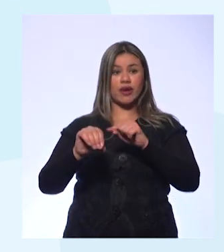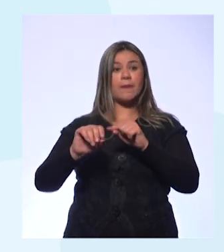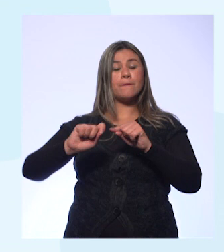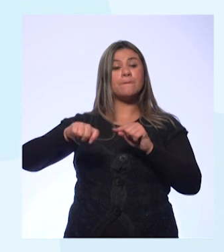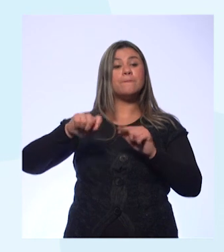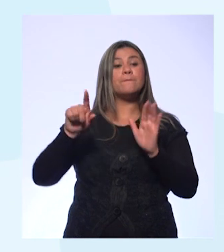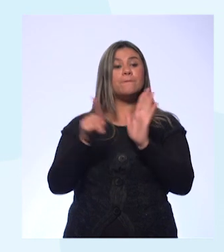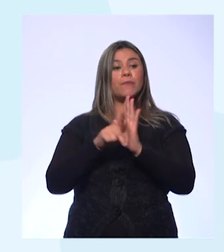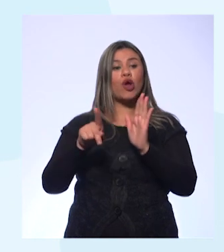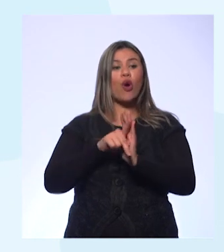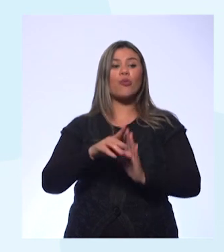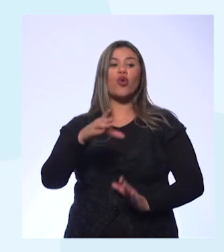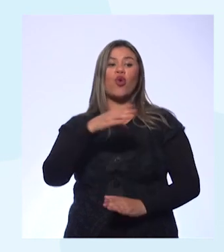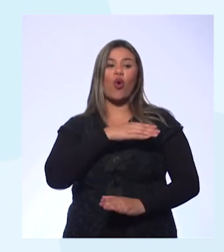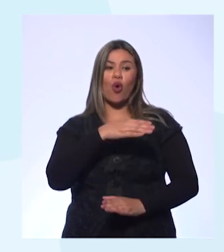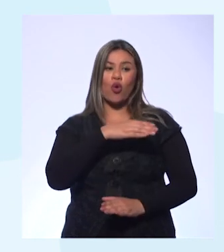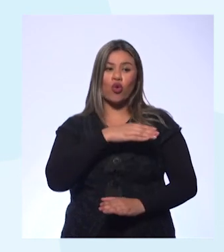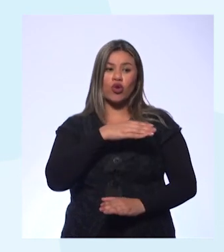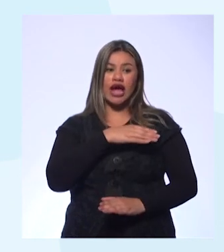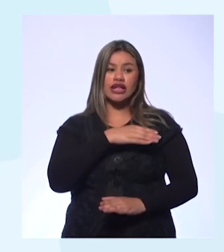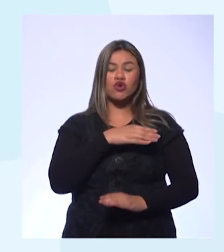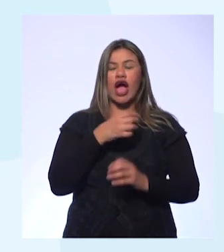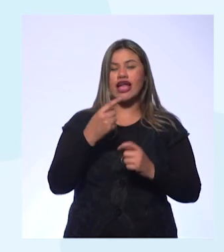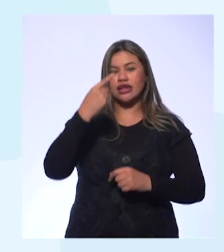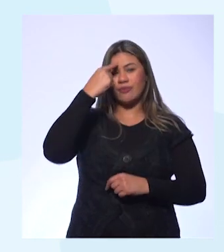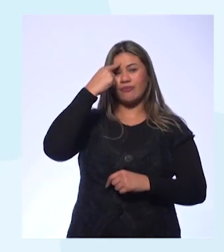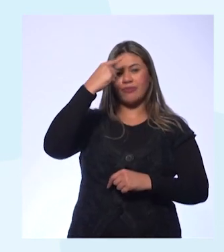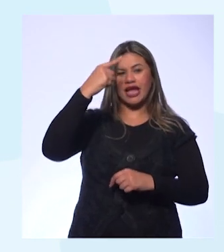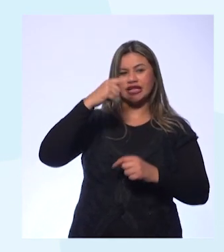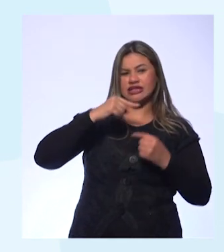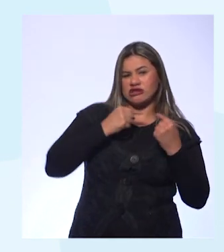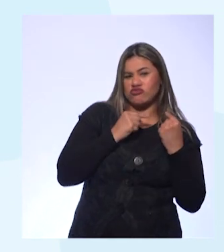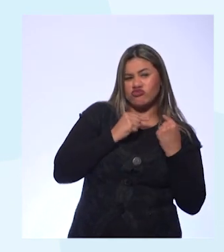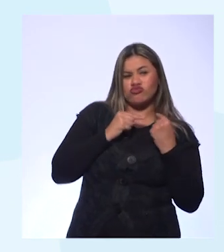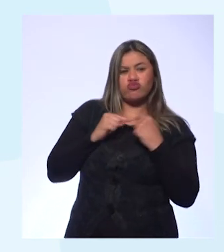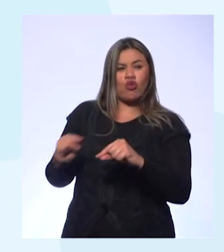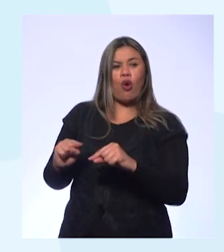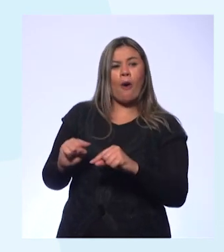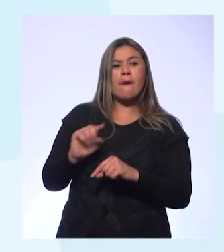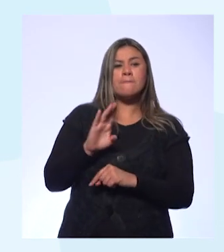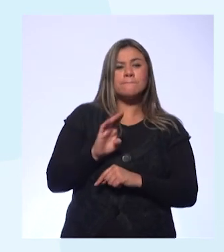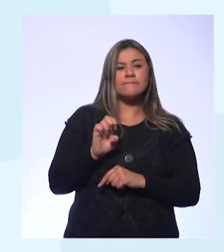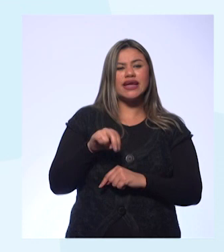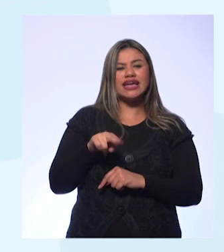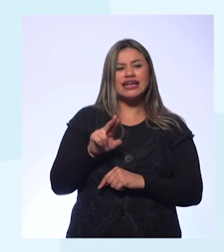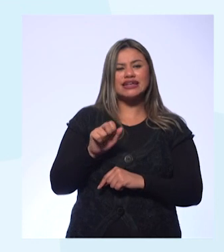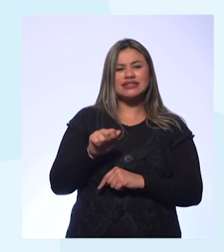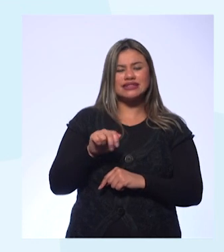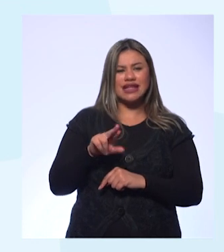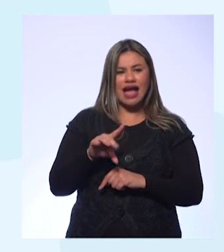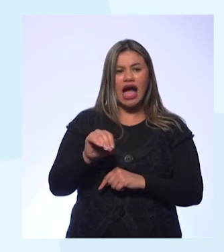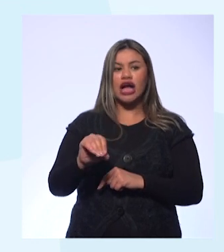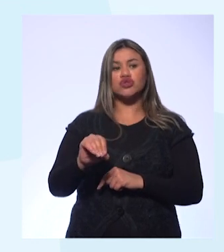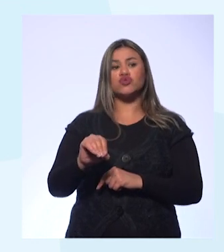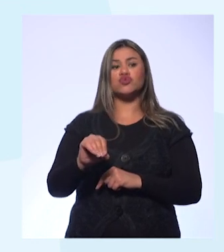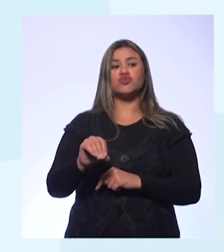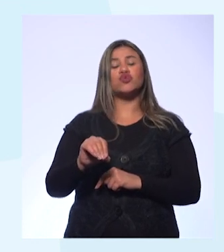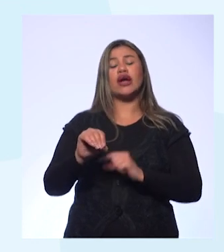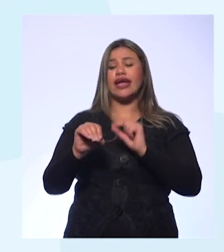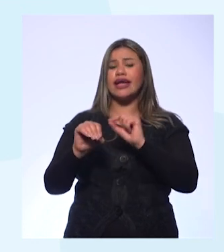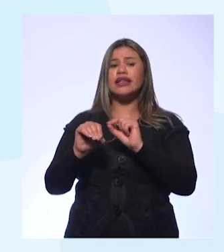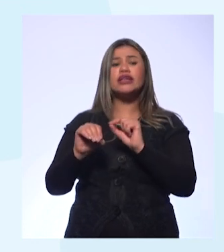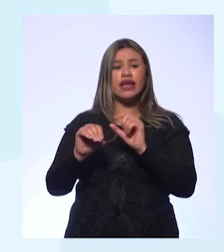armado contra Bernardo Prudêncio berro que é um branco agora vamos deixar assim na tela eu vou explicar melhor esse